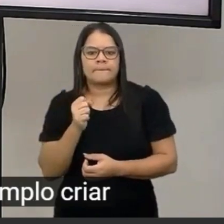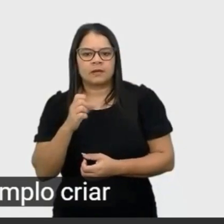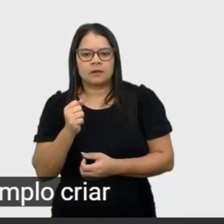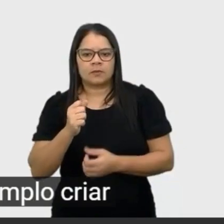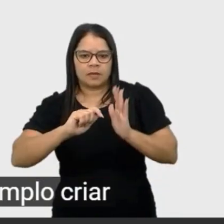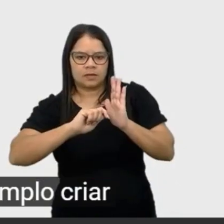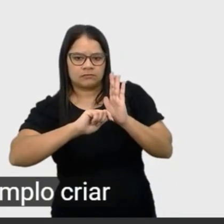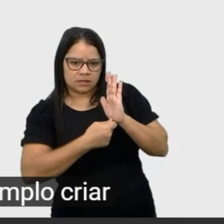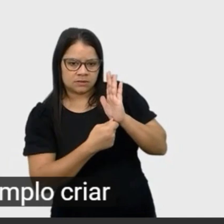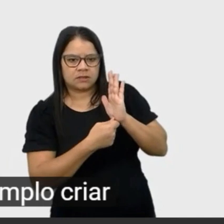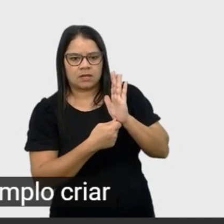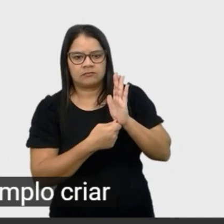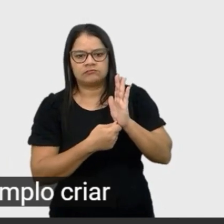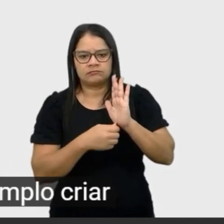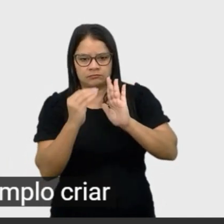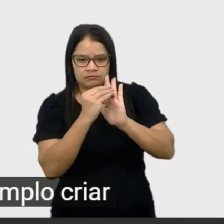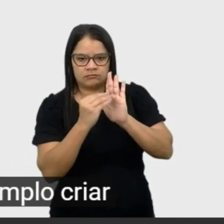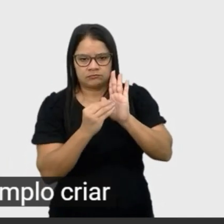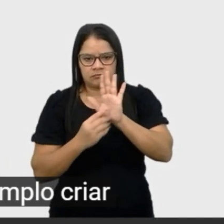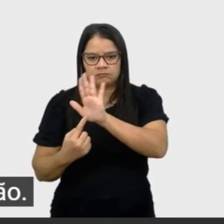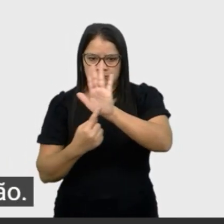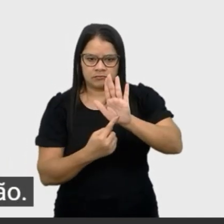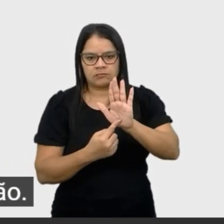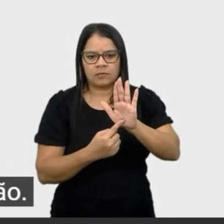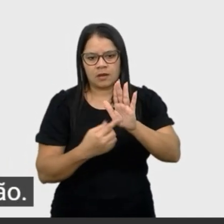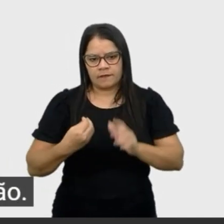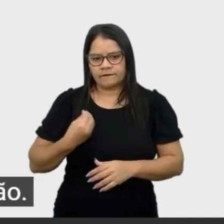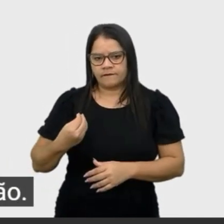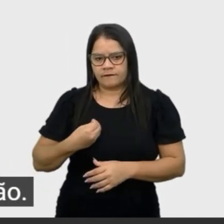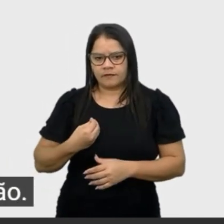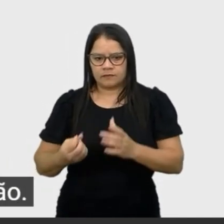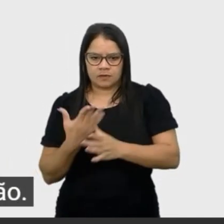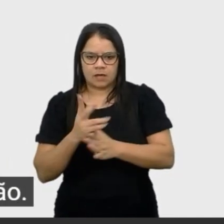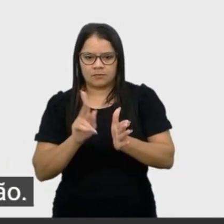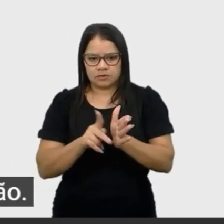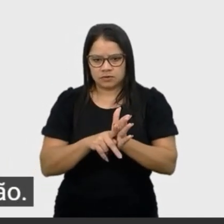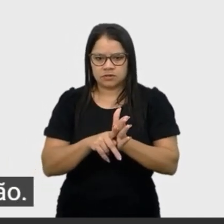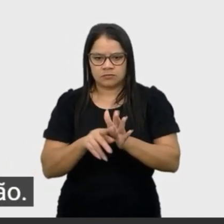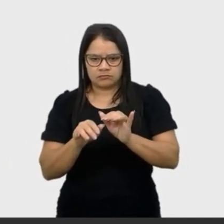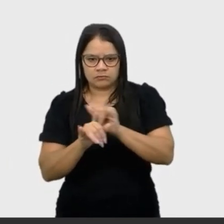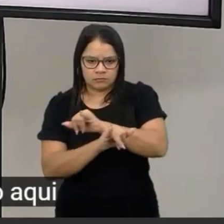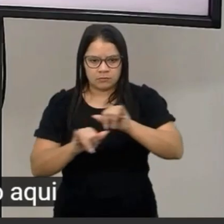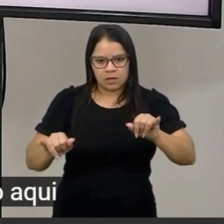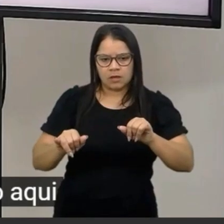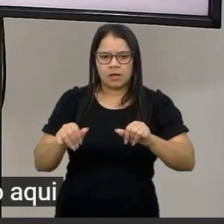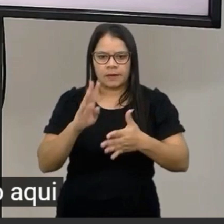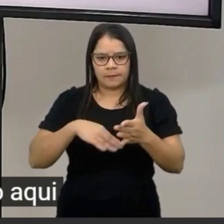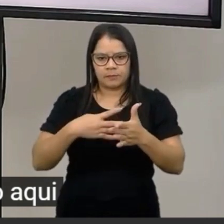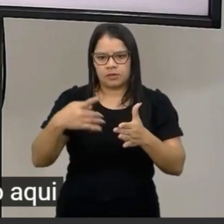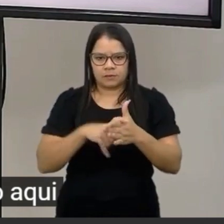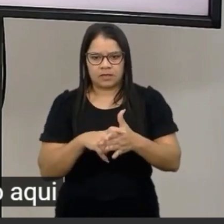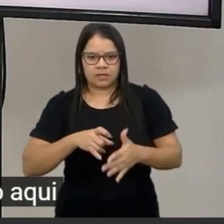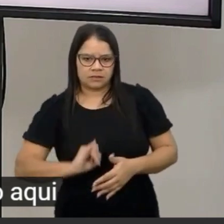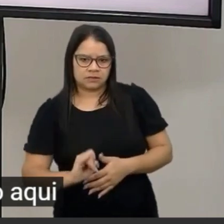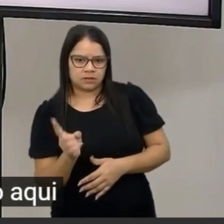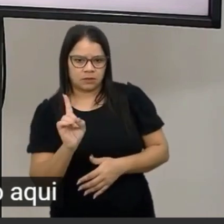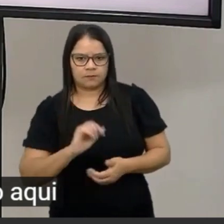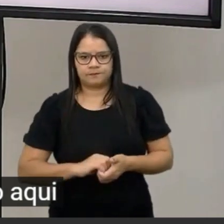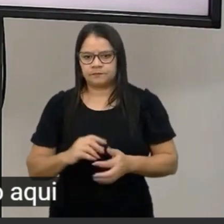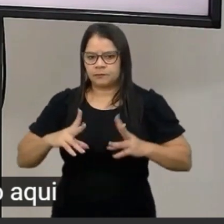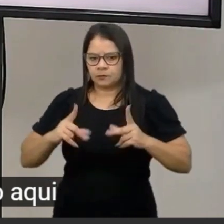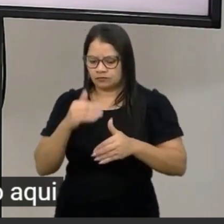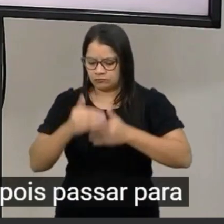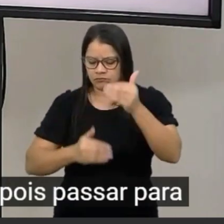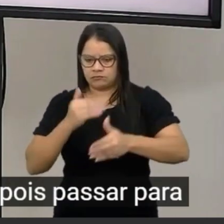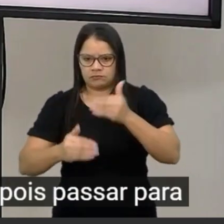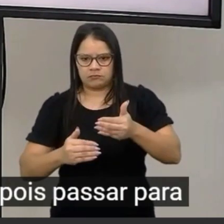esses testes. E selecione trechos essenciais para mostrar o vídeo, exemplo, criar um projeto, adicionar extensão e programar o sinão. Lembrando, mais uma vez,